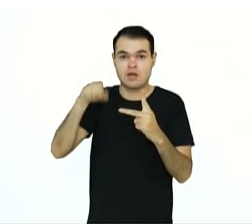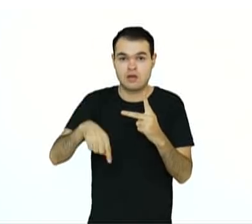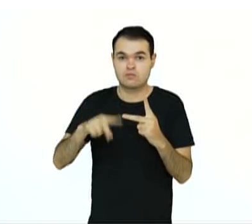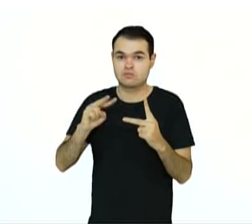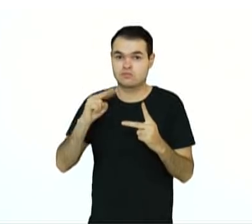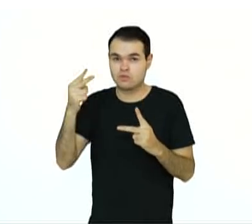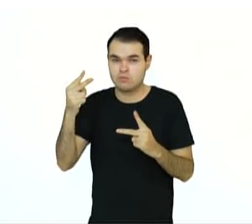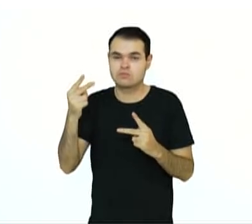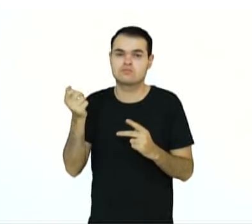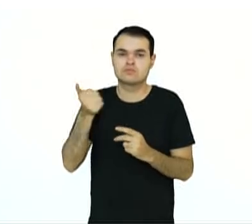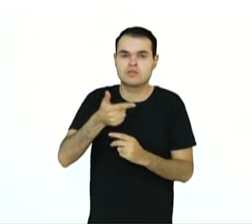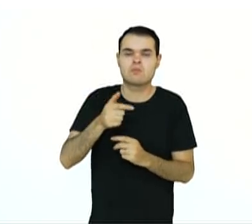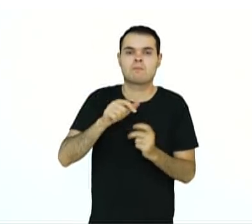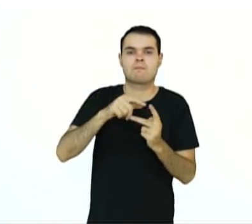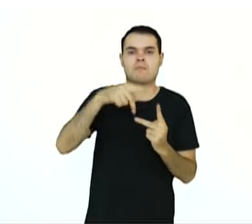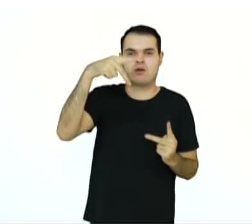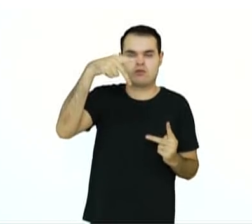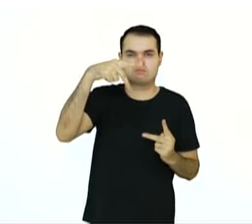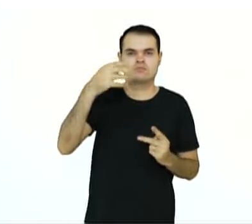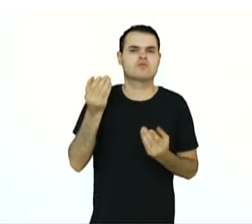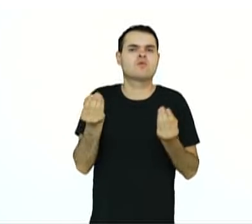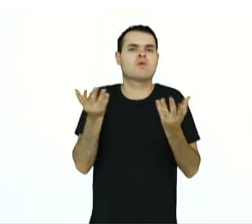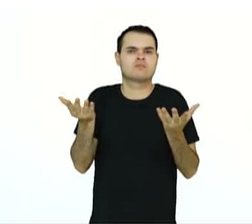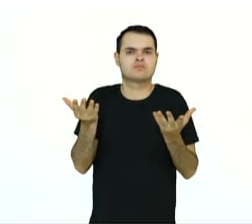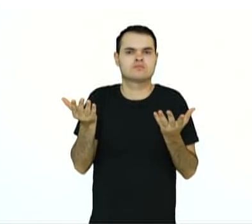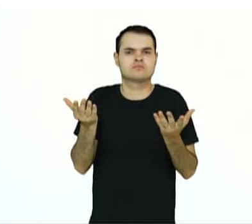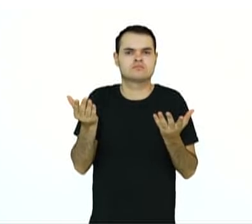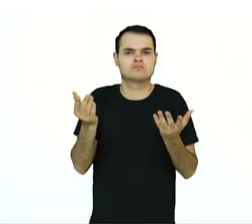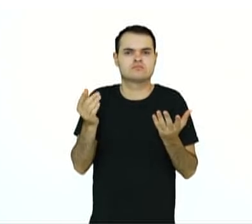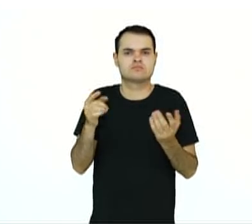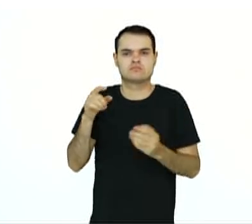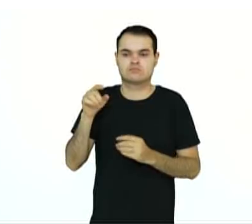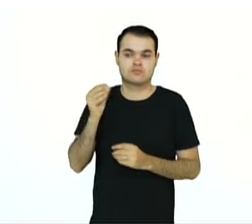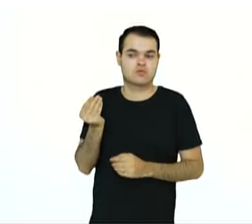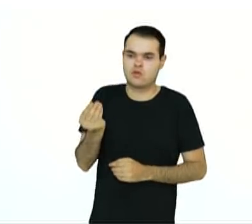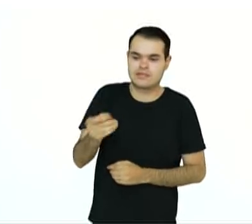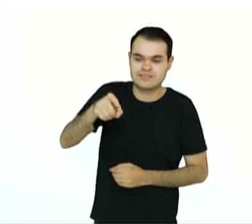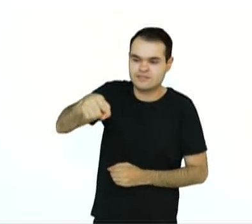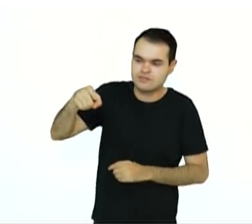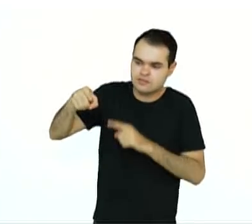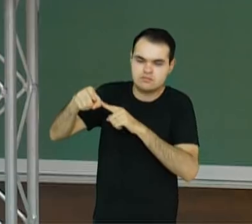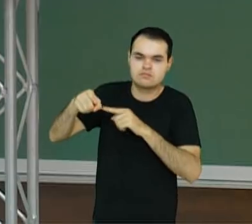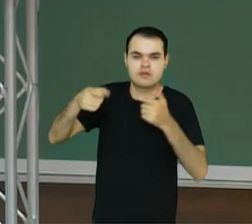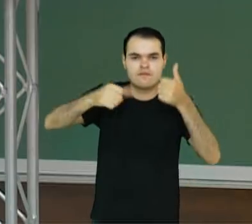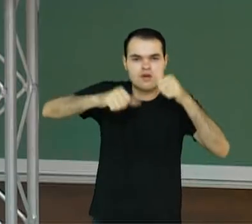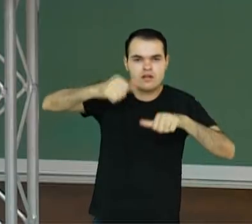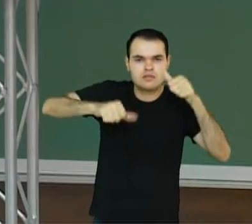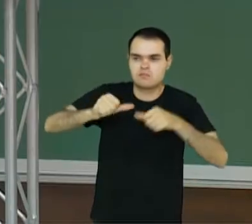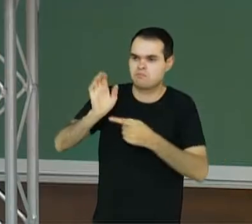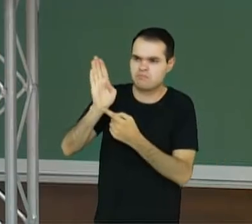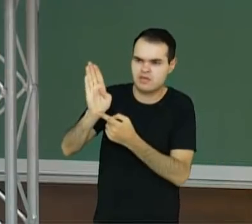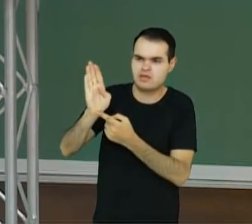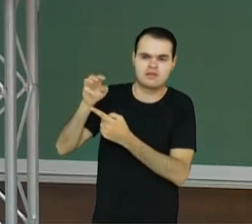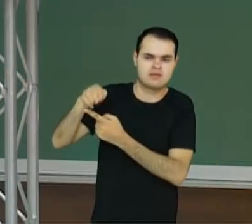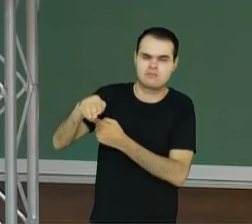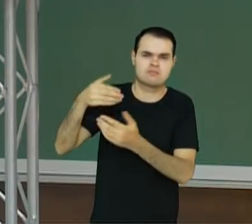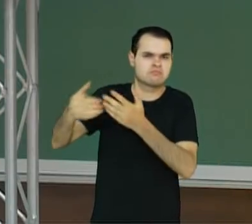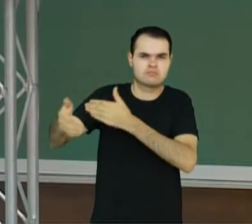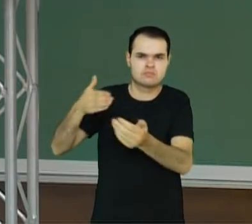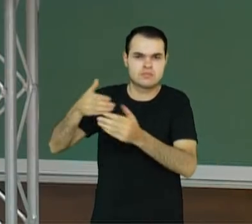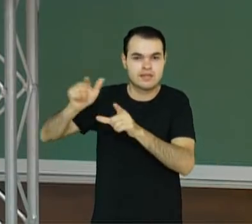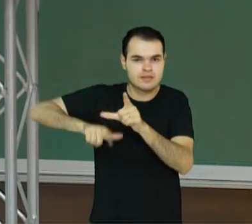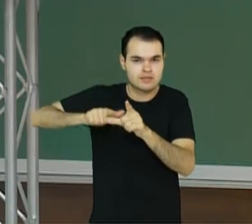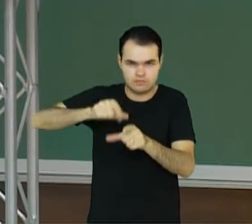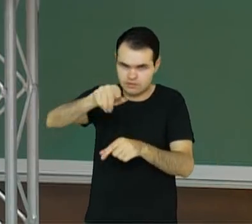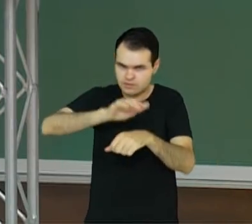Ah, professor, como é que eu vou calcular o perímetro se não tem medida do lado? Chama de x e avalia. Chama de A, chama de B, chama de M. Isso você já sabe fazer, oitavo